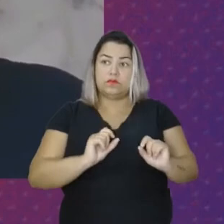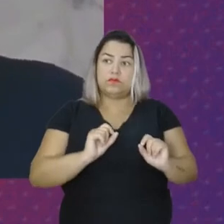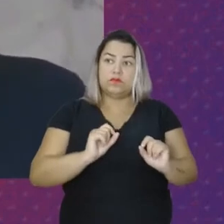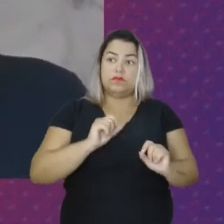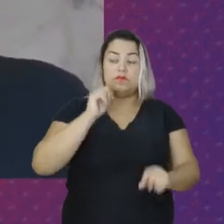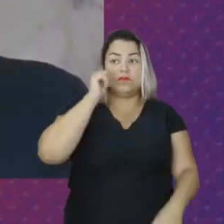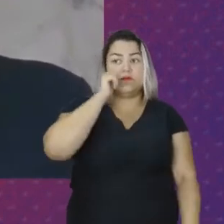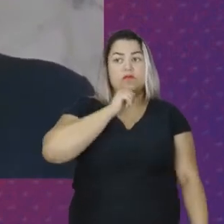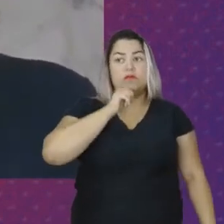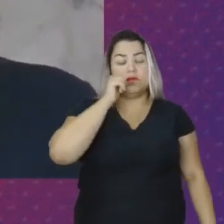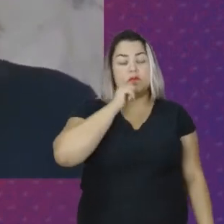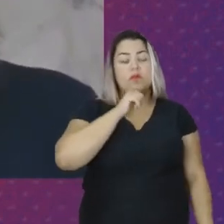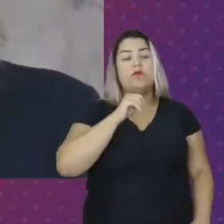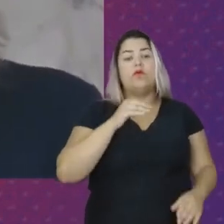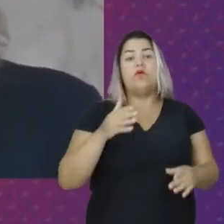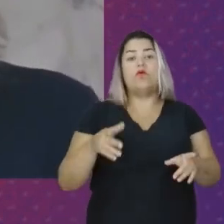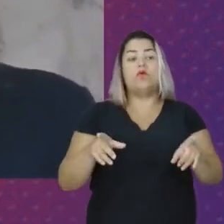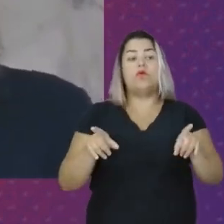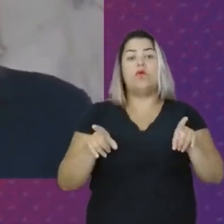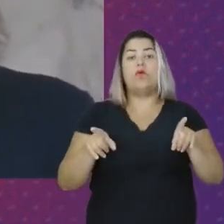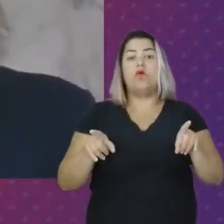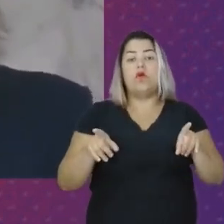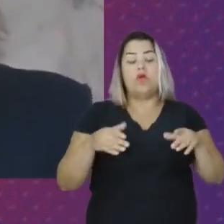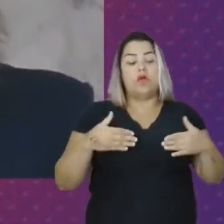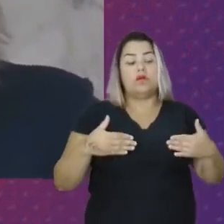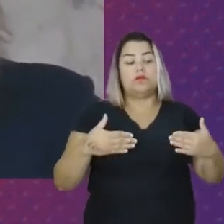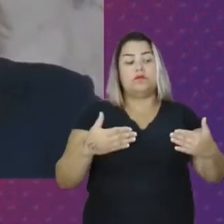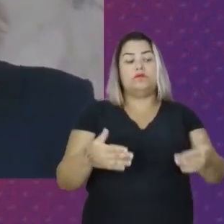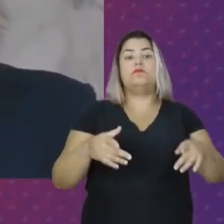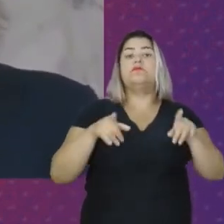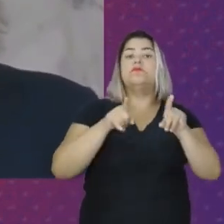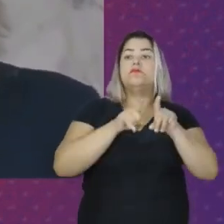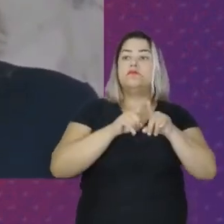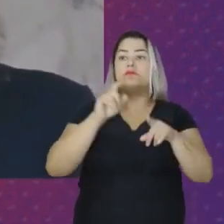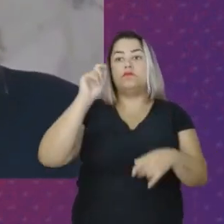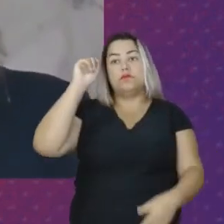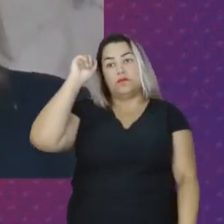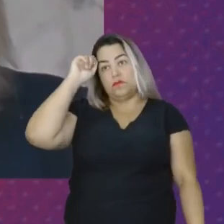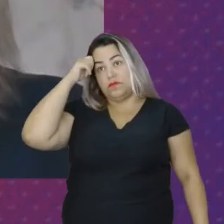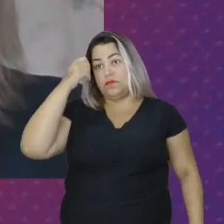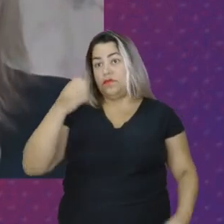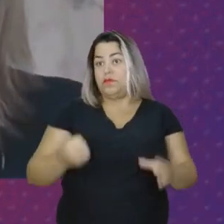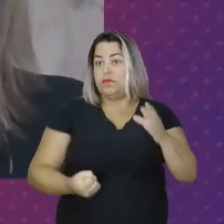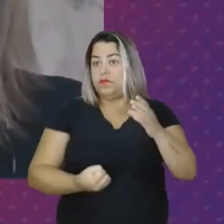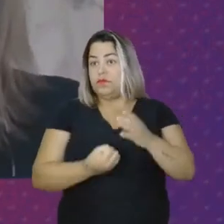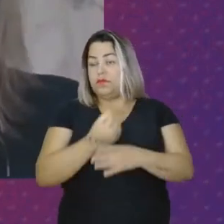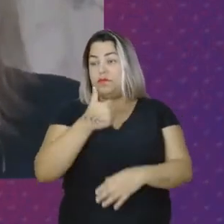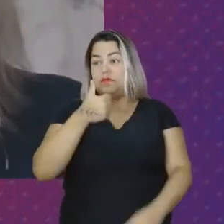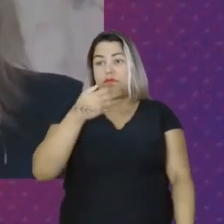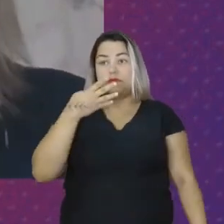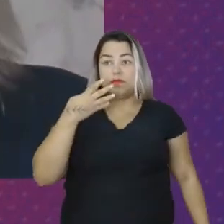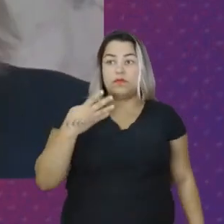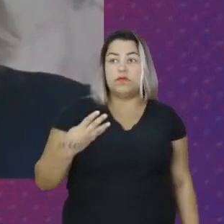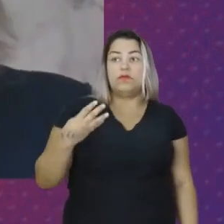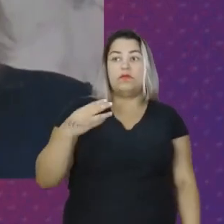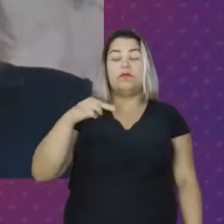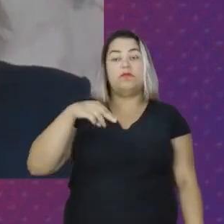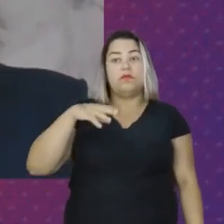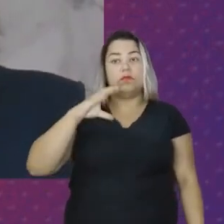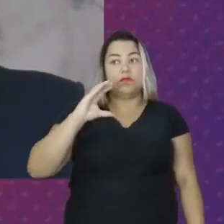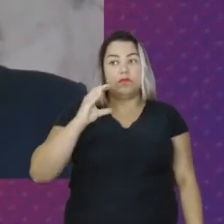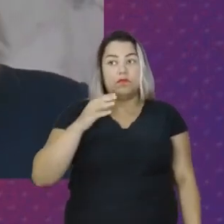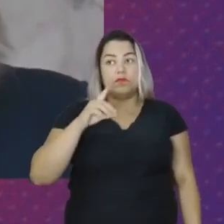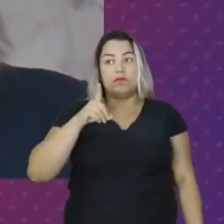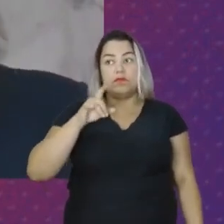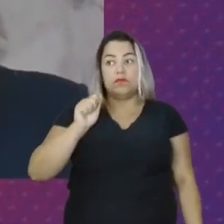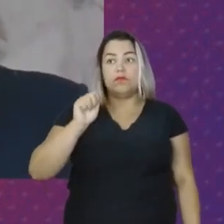das mulheres com o Ministério da Promoção da Igualdade Racial, de criação do dia 14 de março, que é o